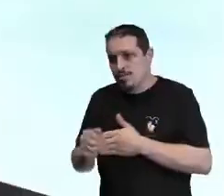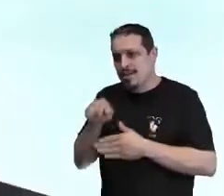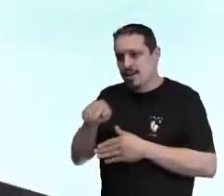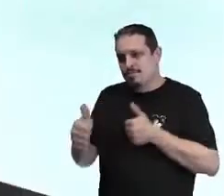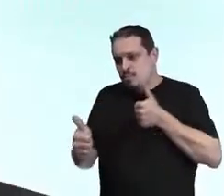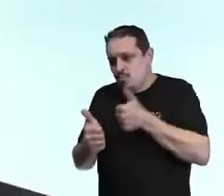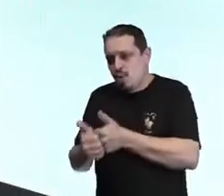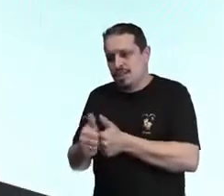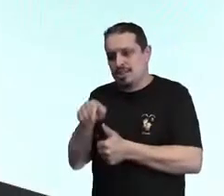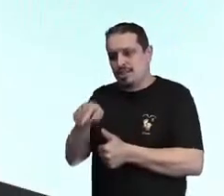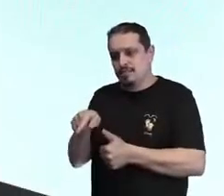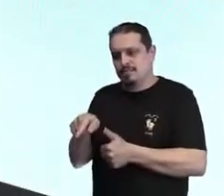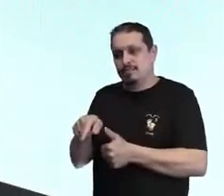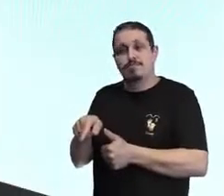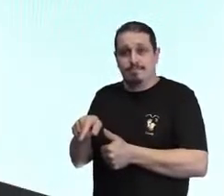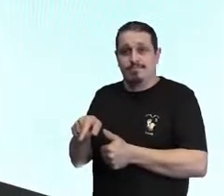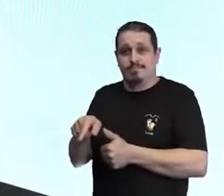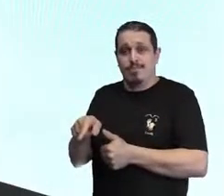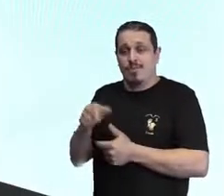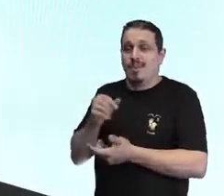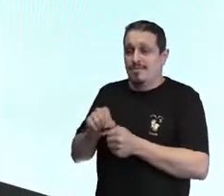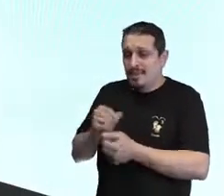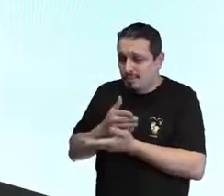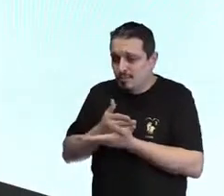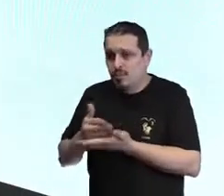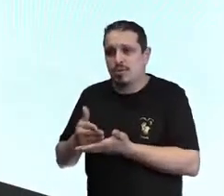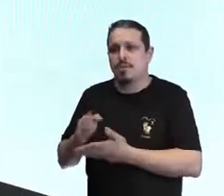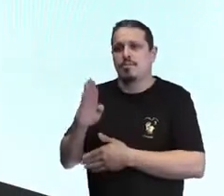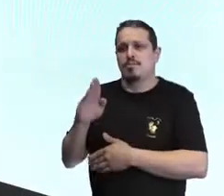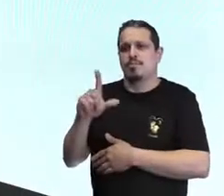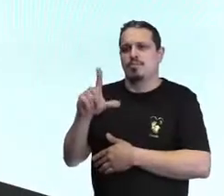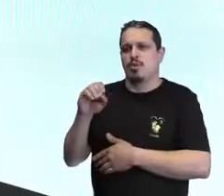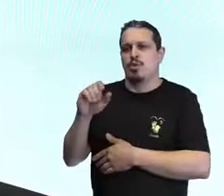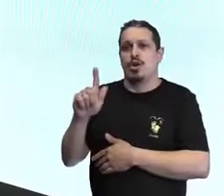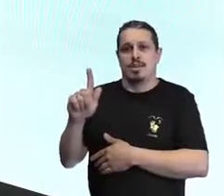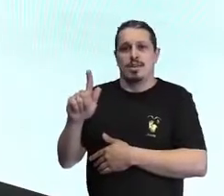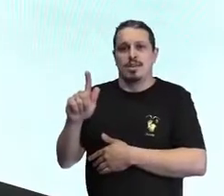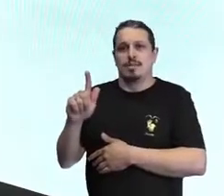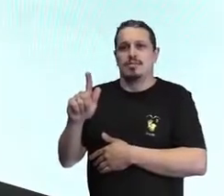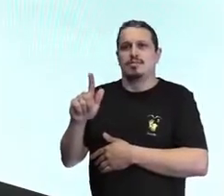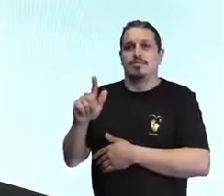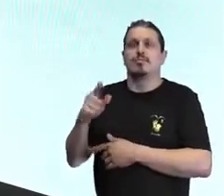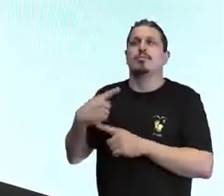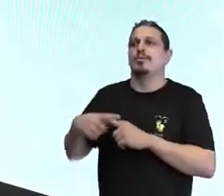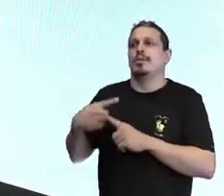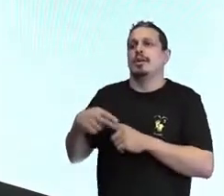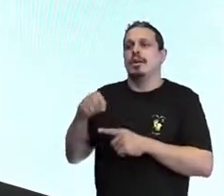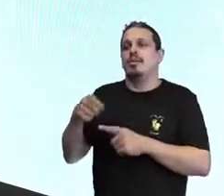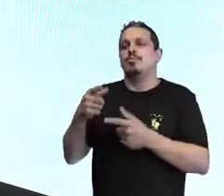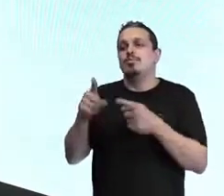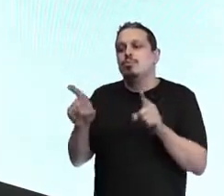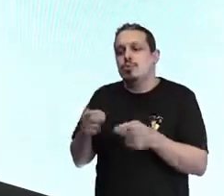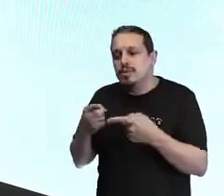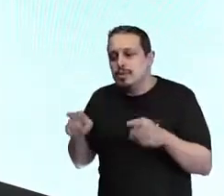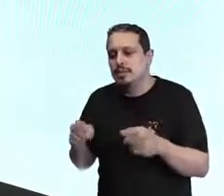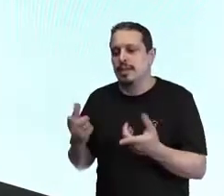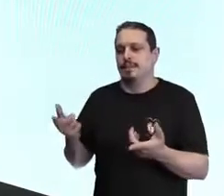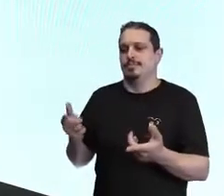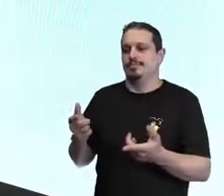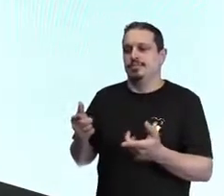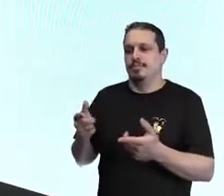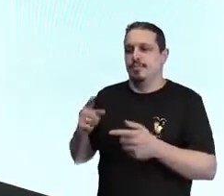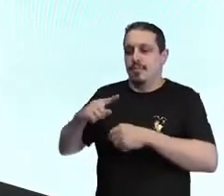E aí eu comecei um blog, que eu chamei de Lagarta Virapupa, porque era uma musiquinha, um trecho de uma musiquinha do Cocoricó, do